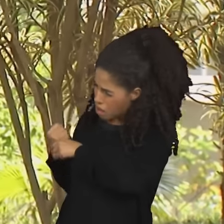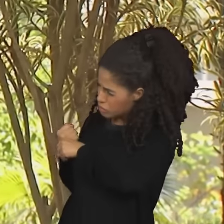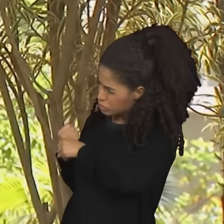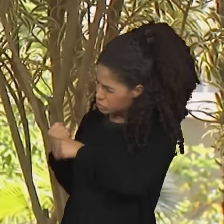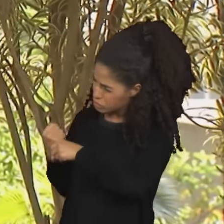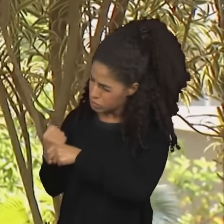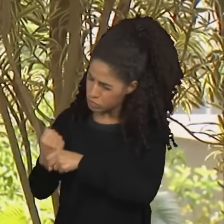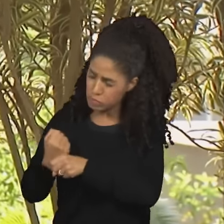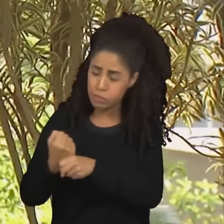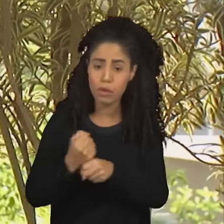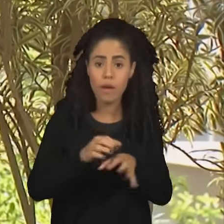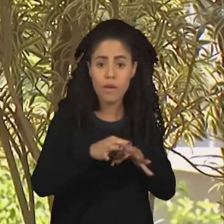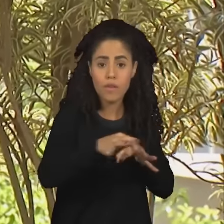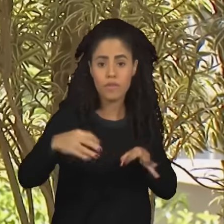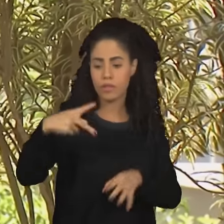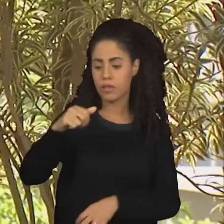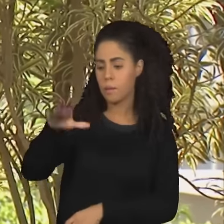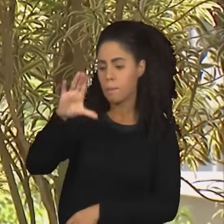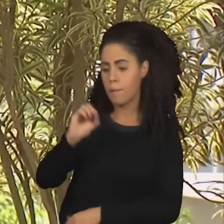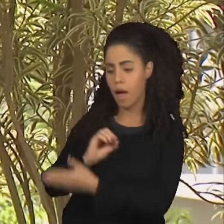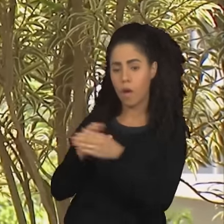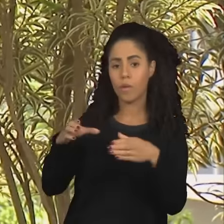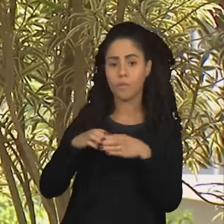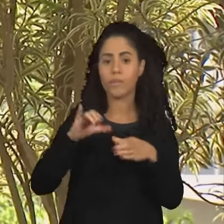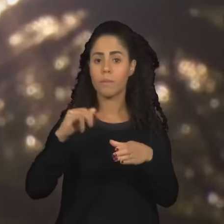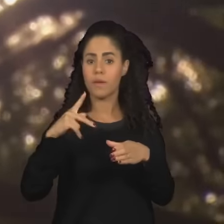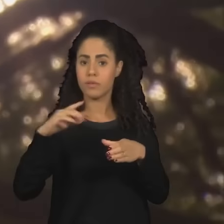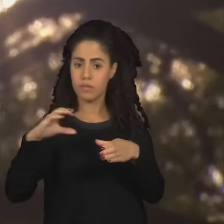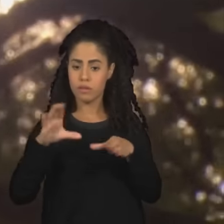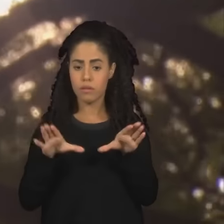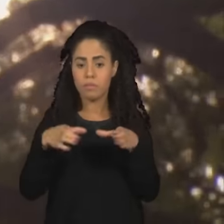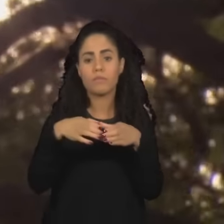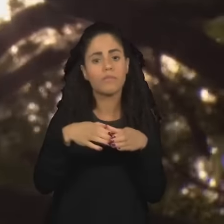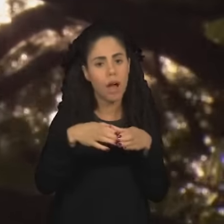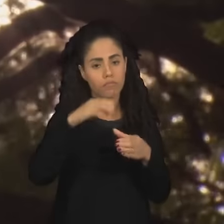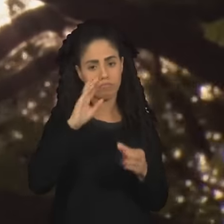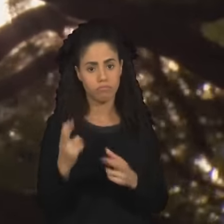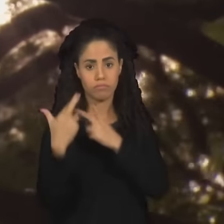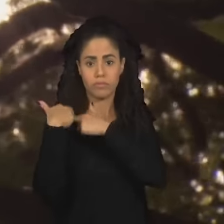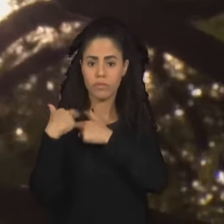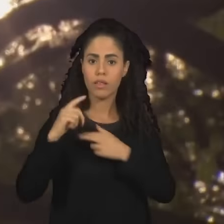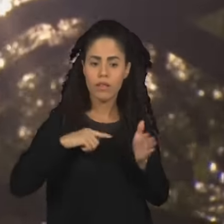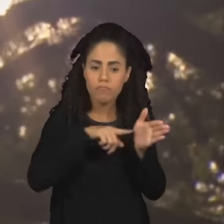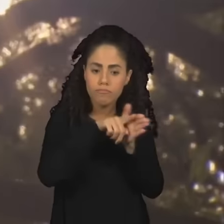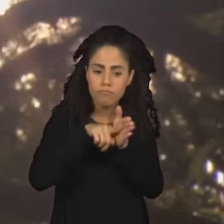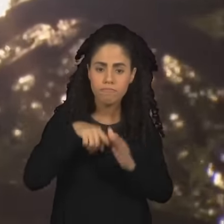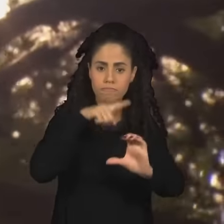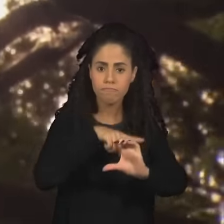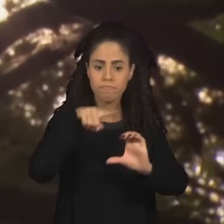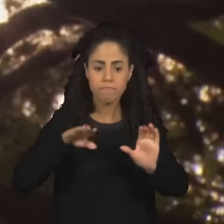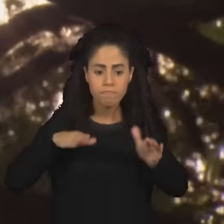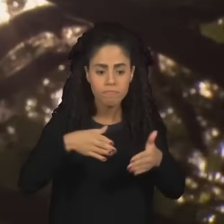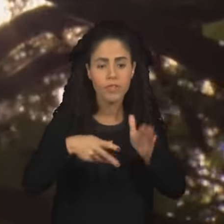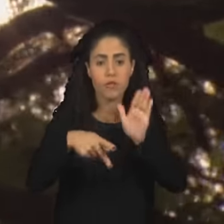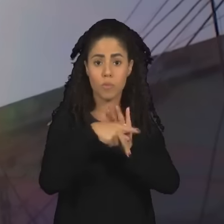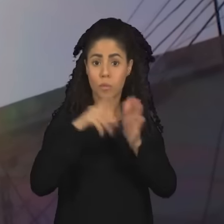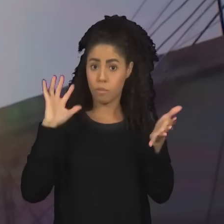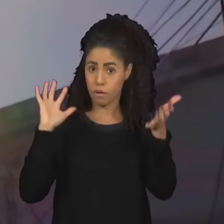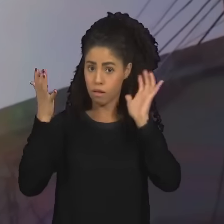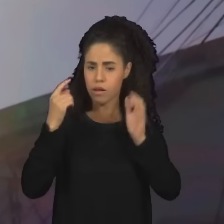Artacho, professor da USP e integrante do IPCC, o painel internacional de cientistas especializados em